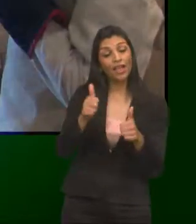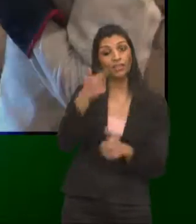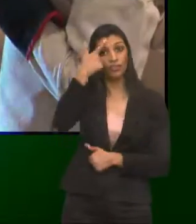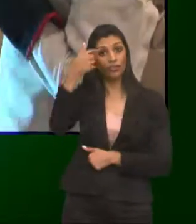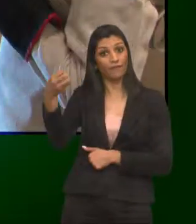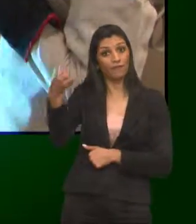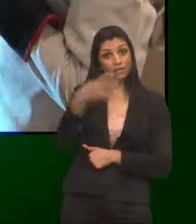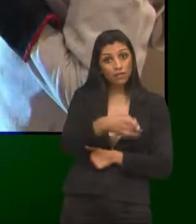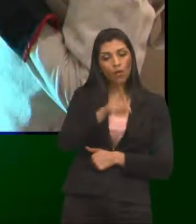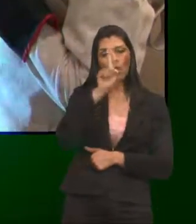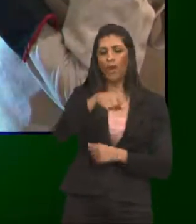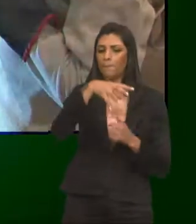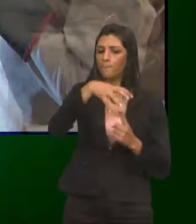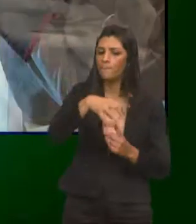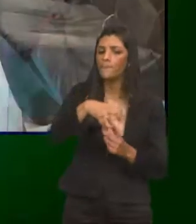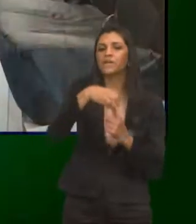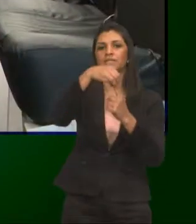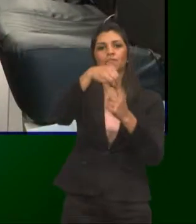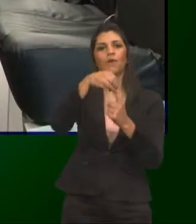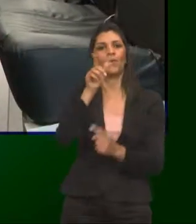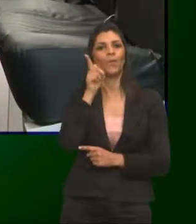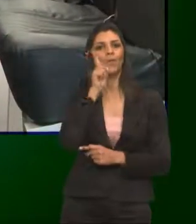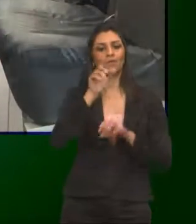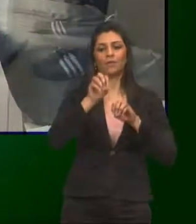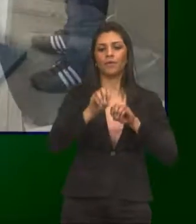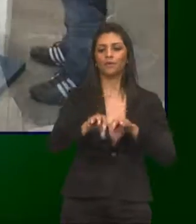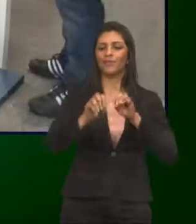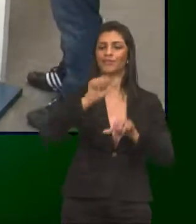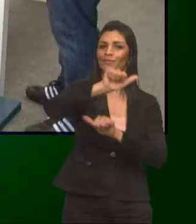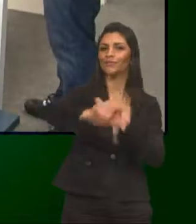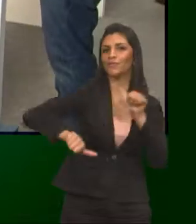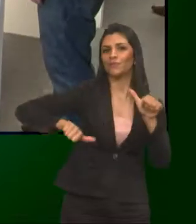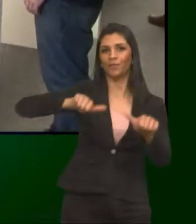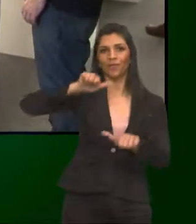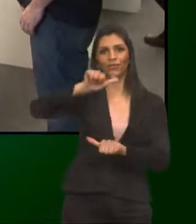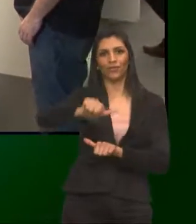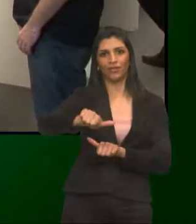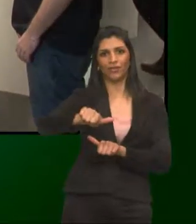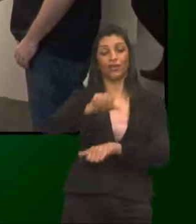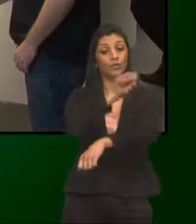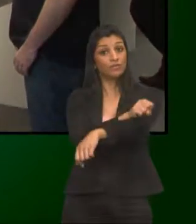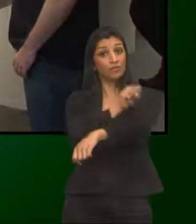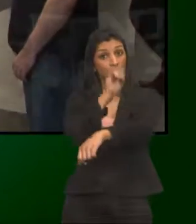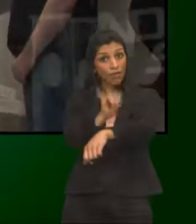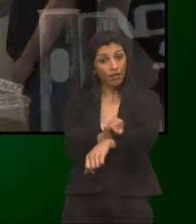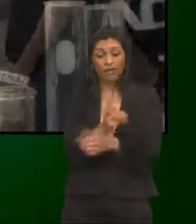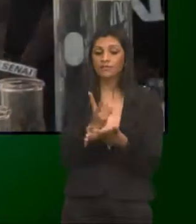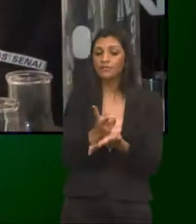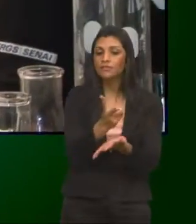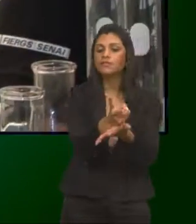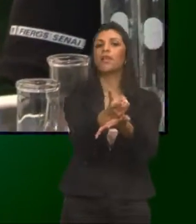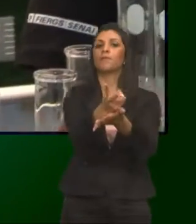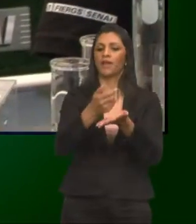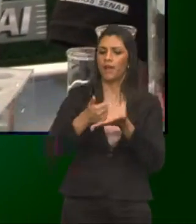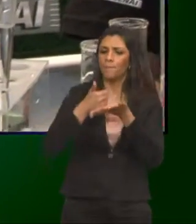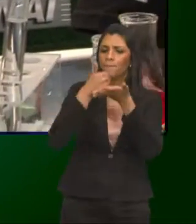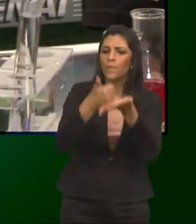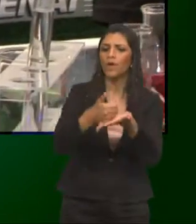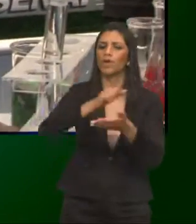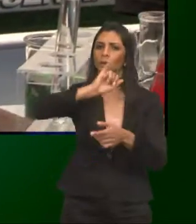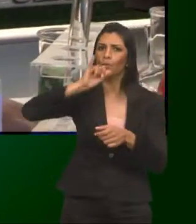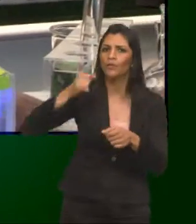Qualidade e inovação são fundamentais para uma educação transformadora. O SENAI investe na ampliação